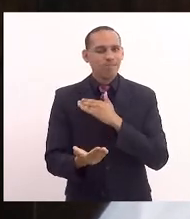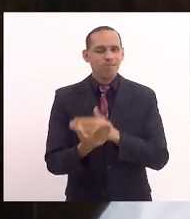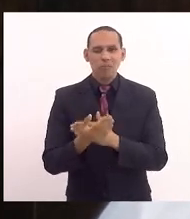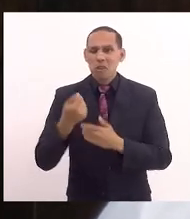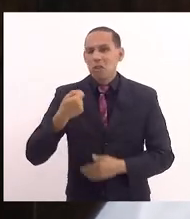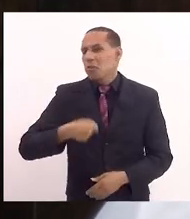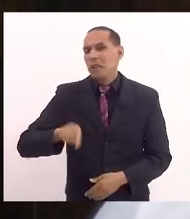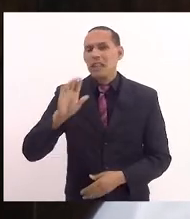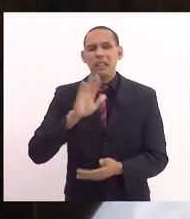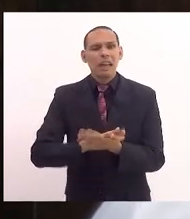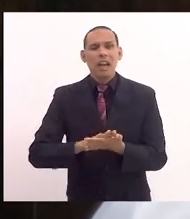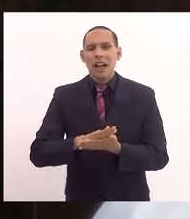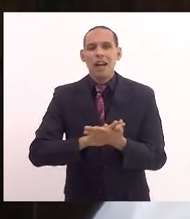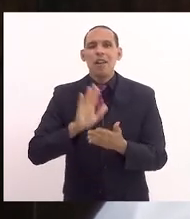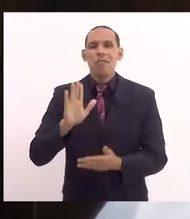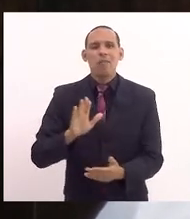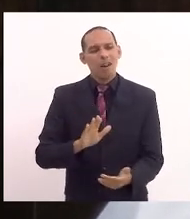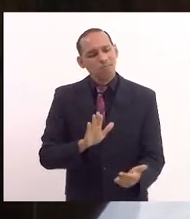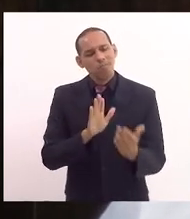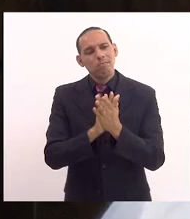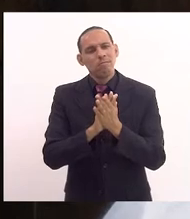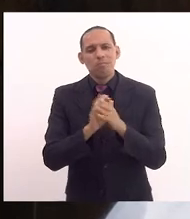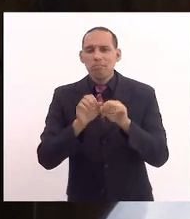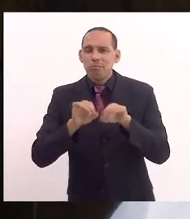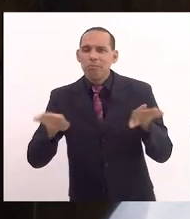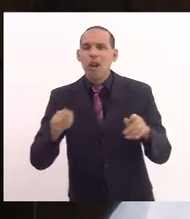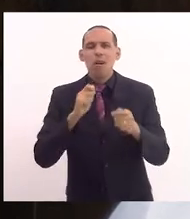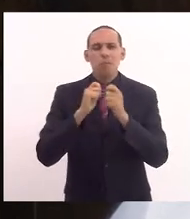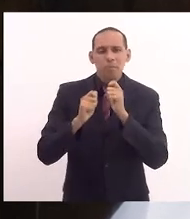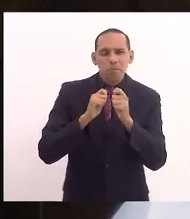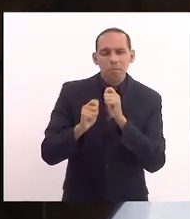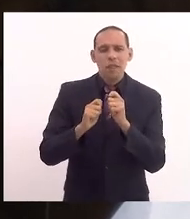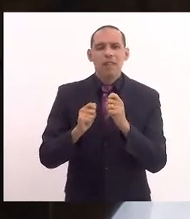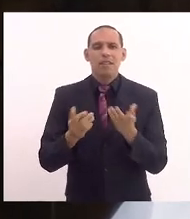necessidade, botou a cara, postava, dava entrevista,